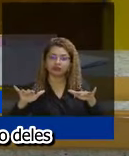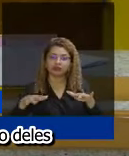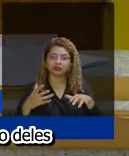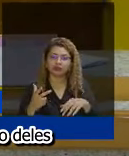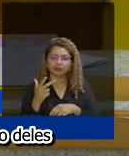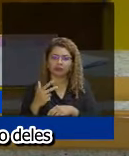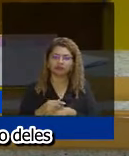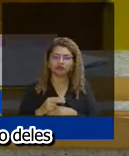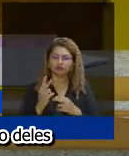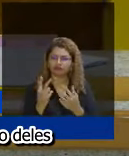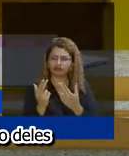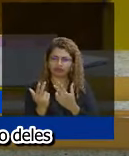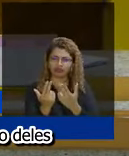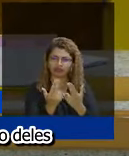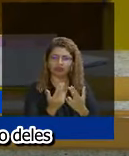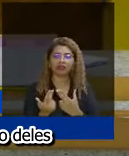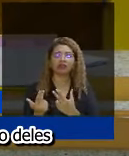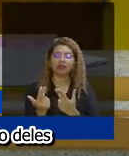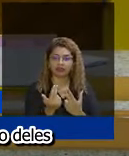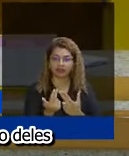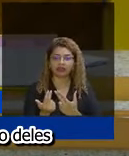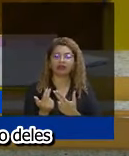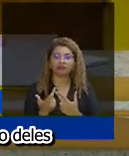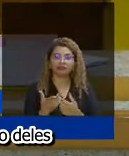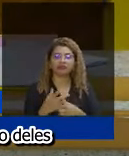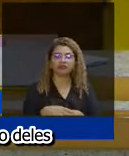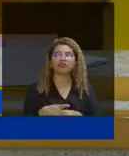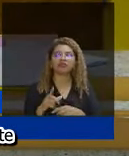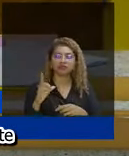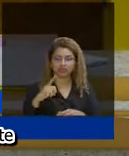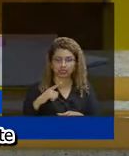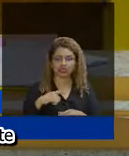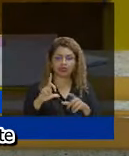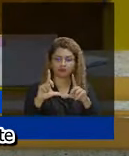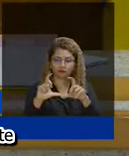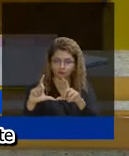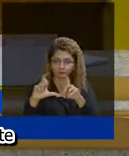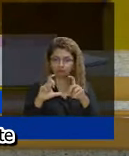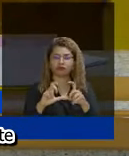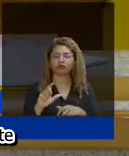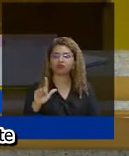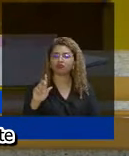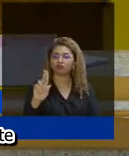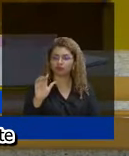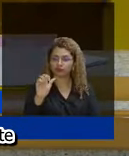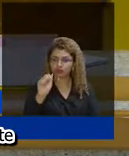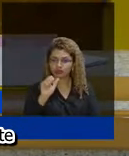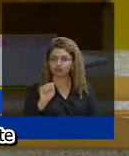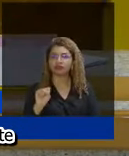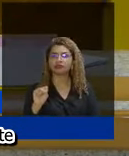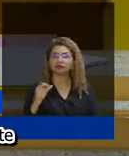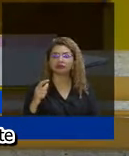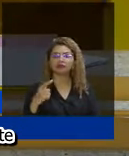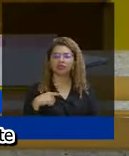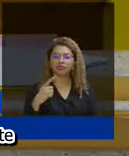do representado investigado Lucas Monteiro de foto deles em rede social, em que ele